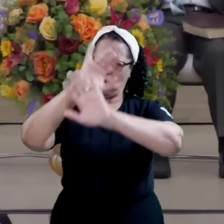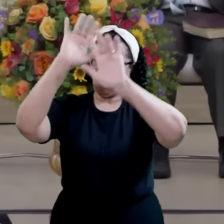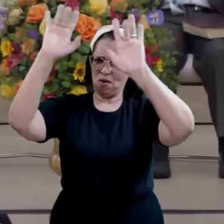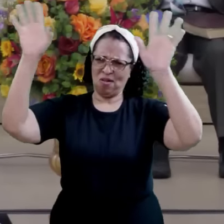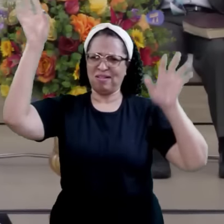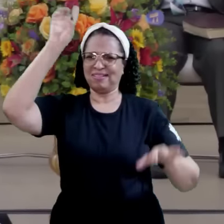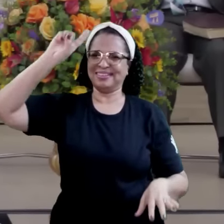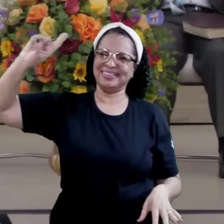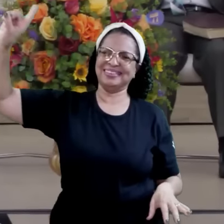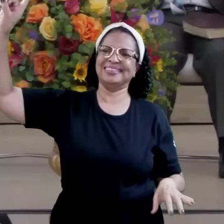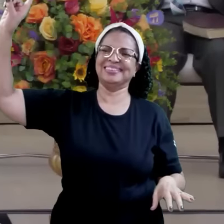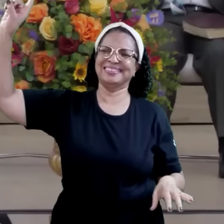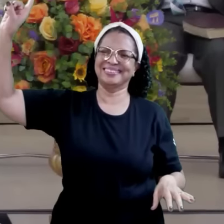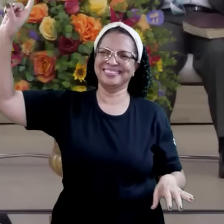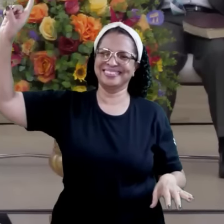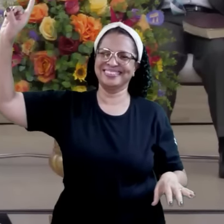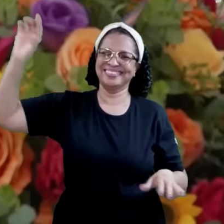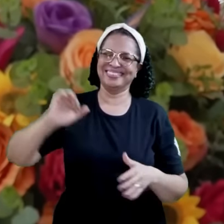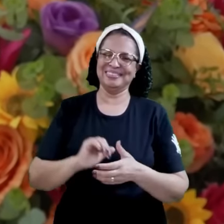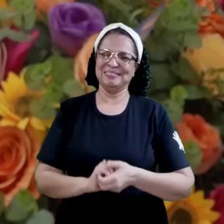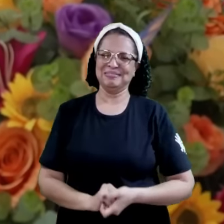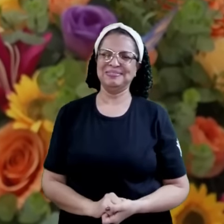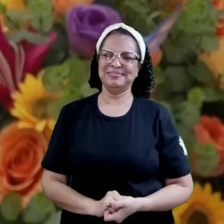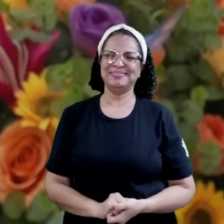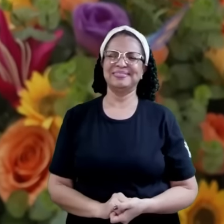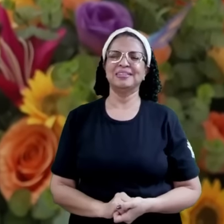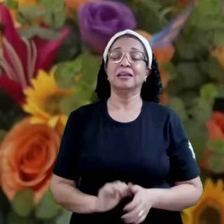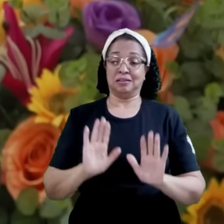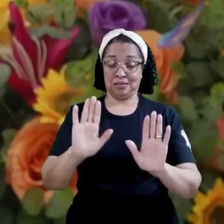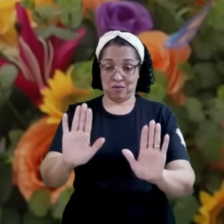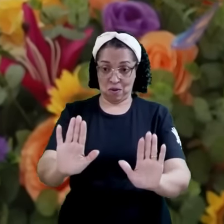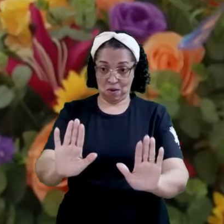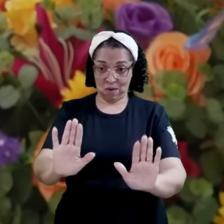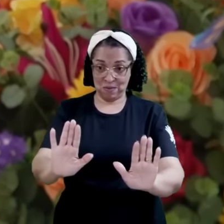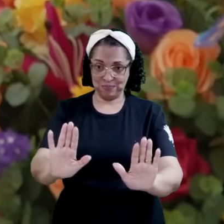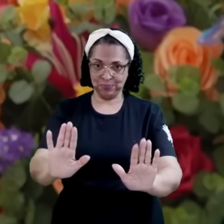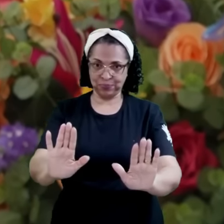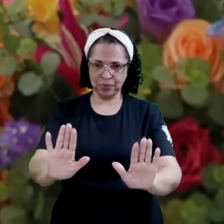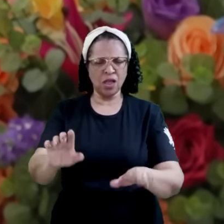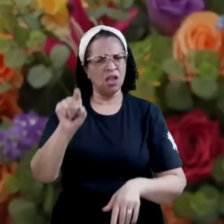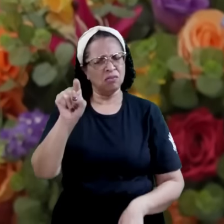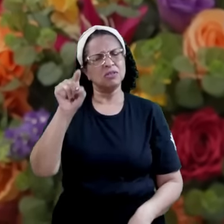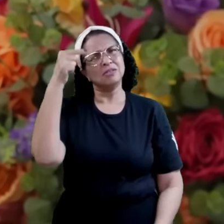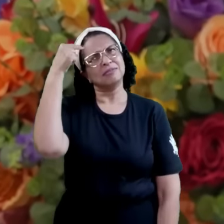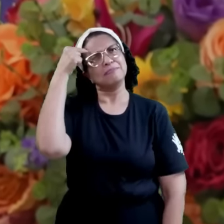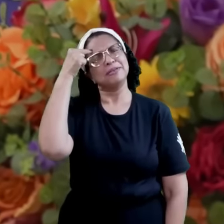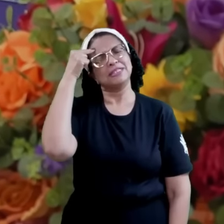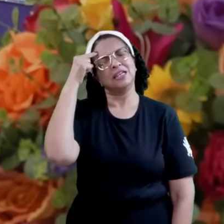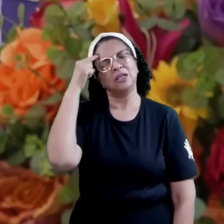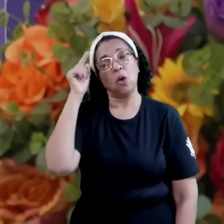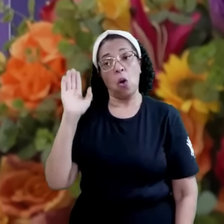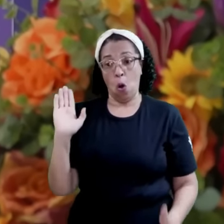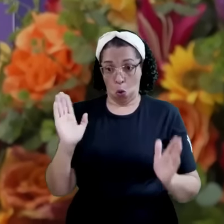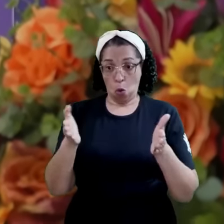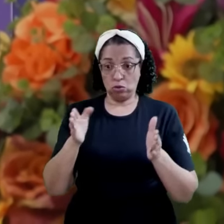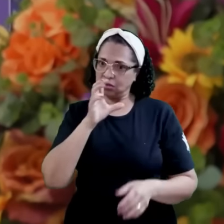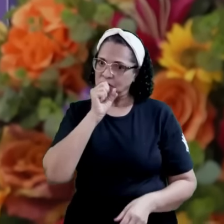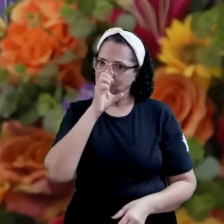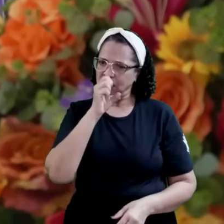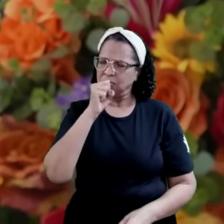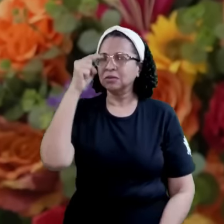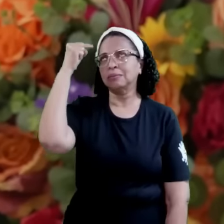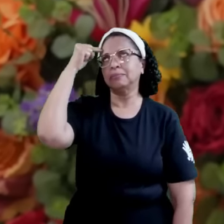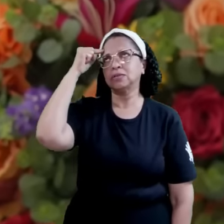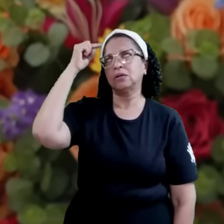no sábado mas a cabeça já tá na segunda-feira eu vou te dar uma notícia você vai perder a parte vai perder o apetite vai perder noite de